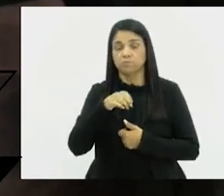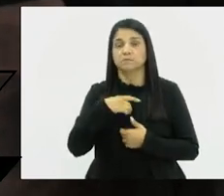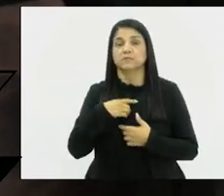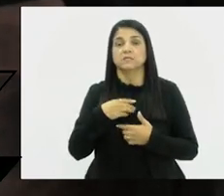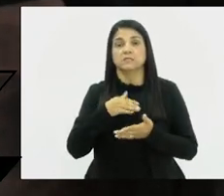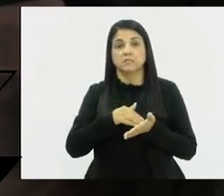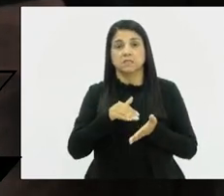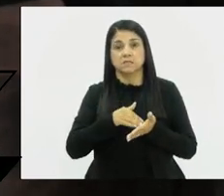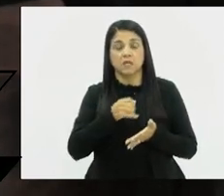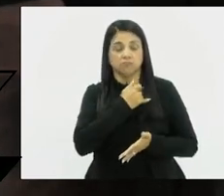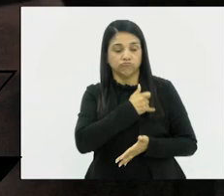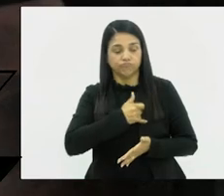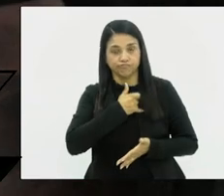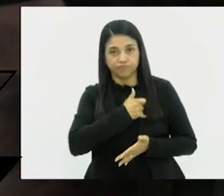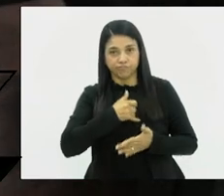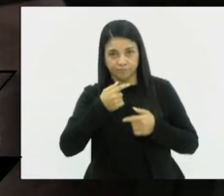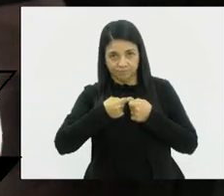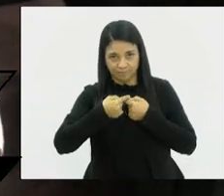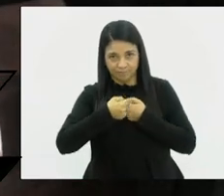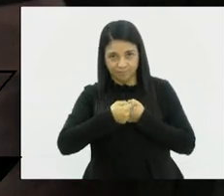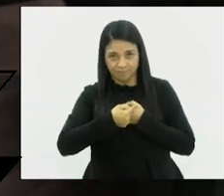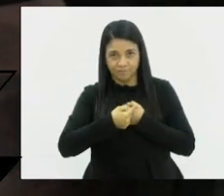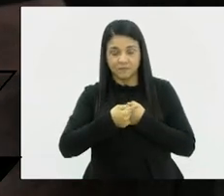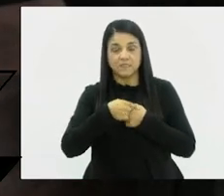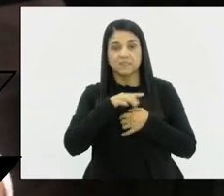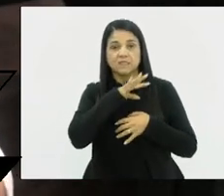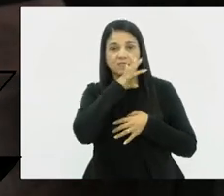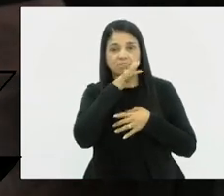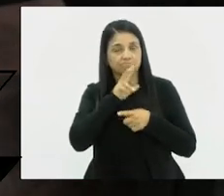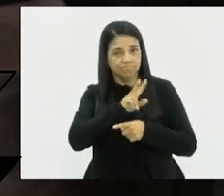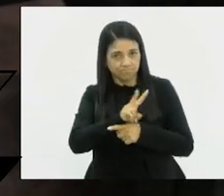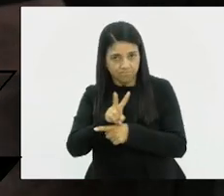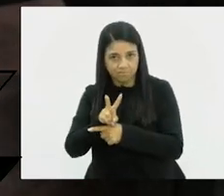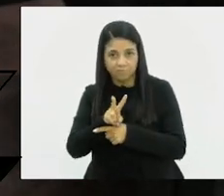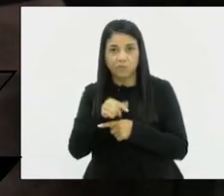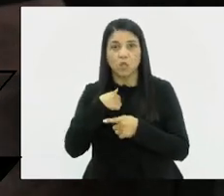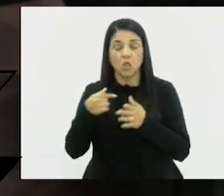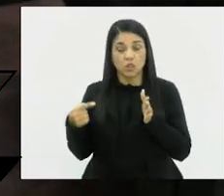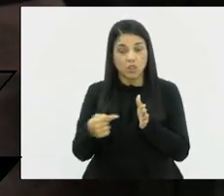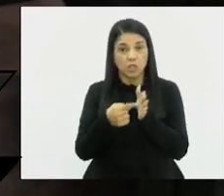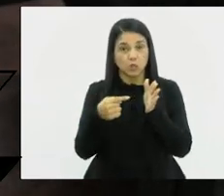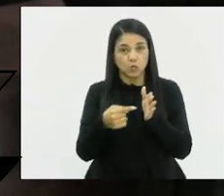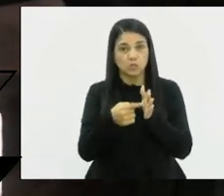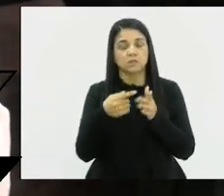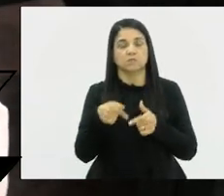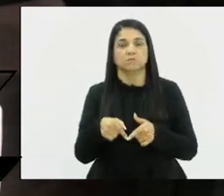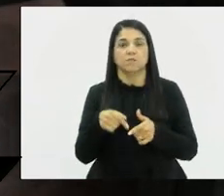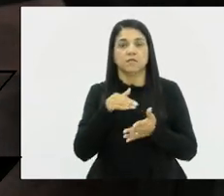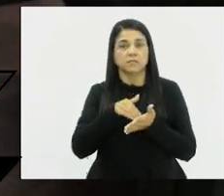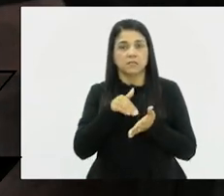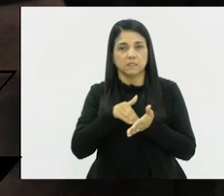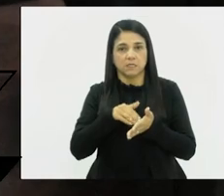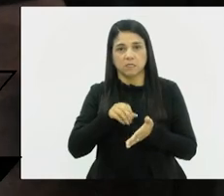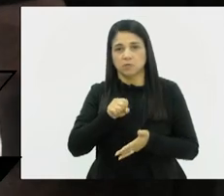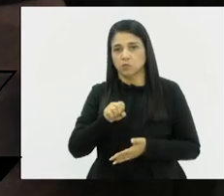município de São João de Meriti, eu recebo diversas denúncias através da minha subsecretaria.